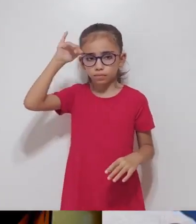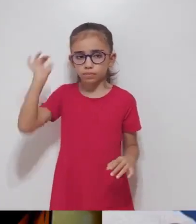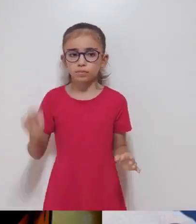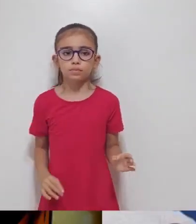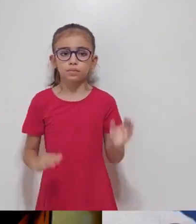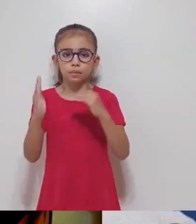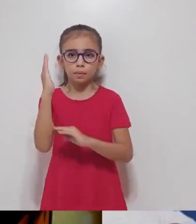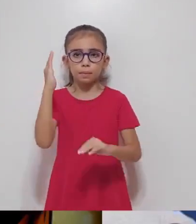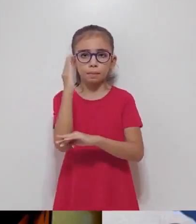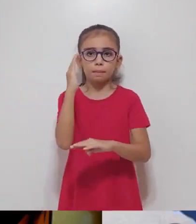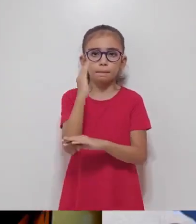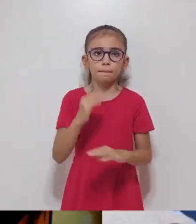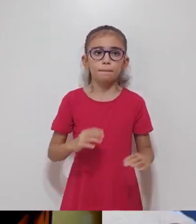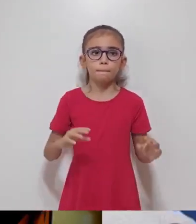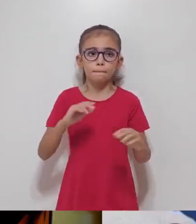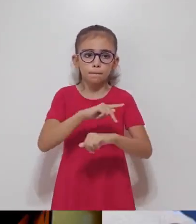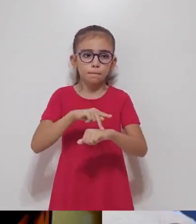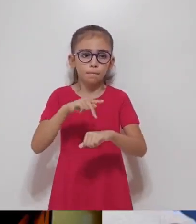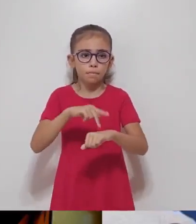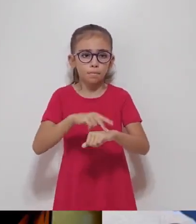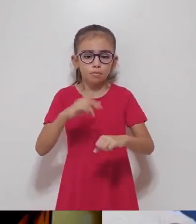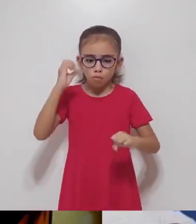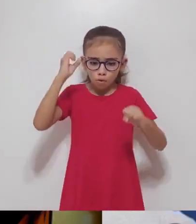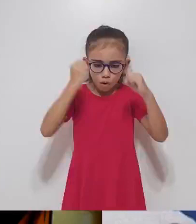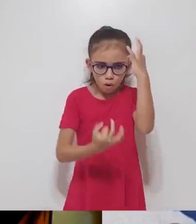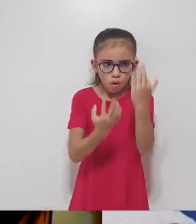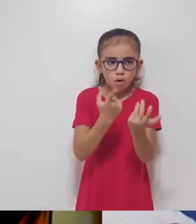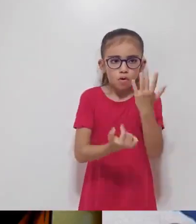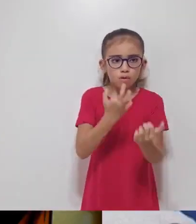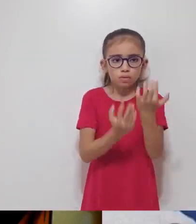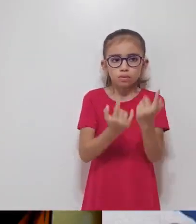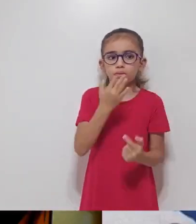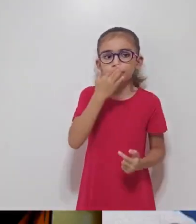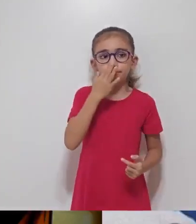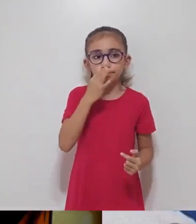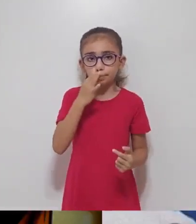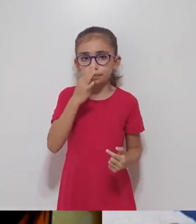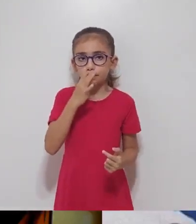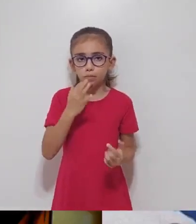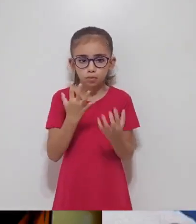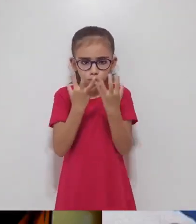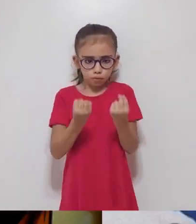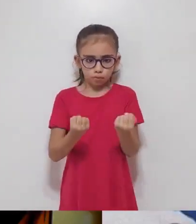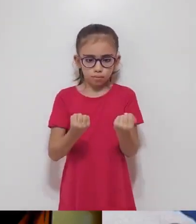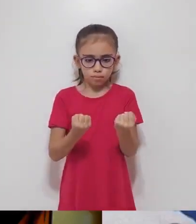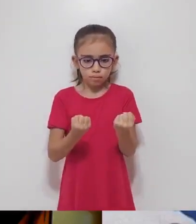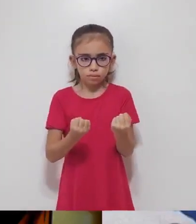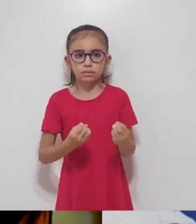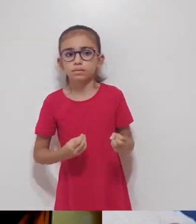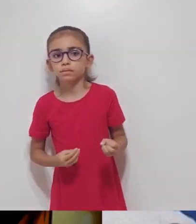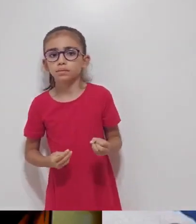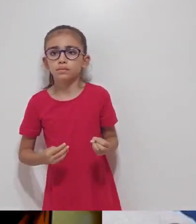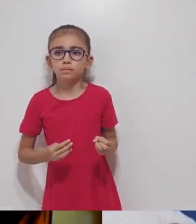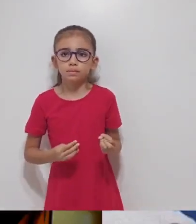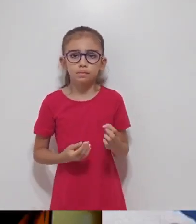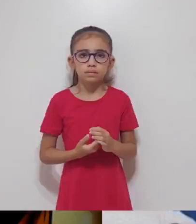a terra. Mandou fogo naquele lugar, ali naquela terra, e secou a água que